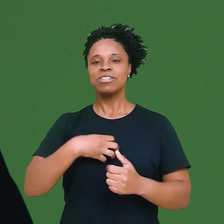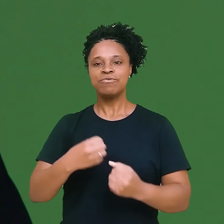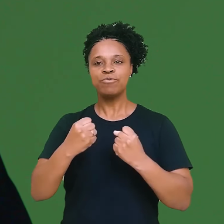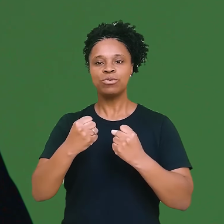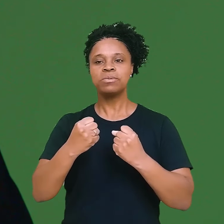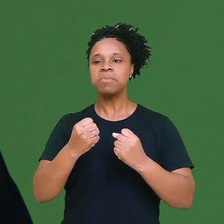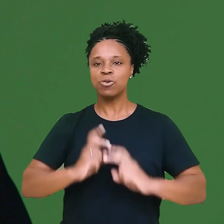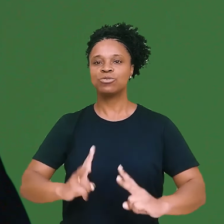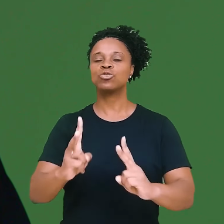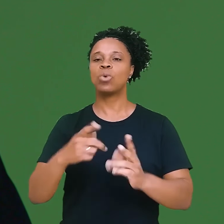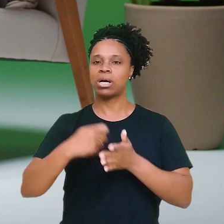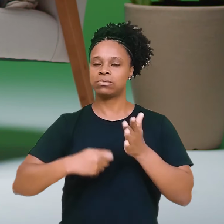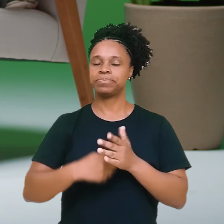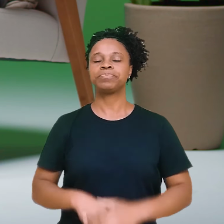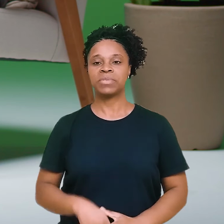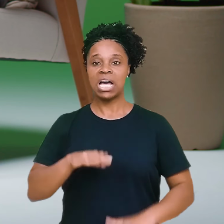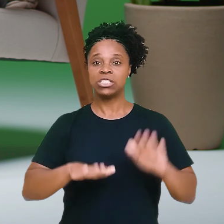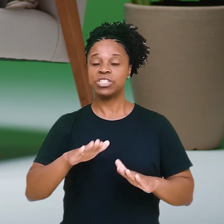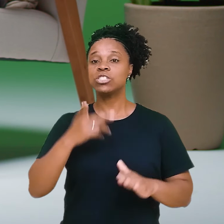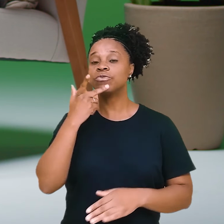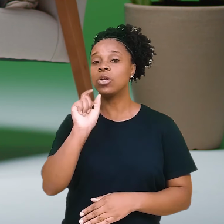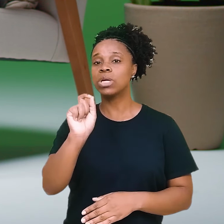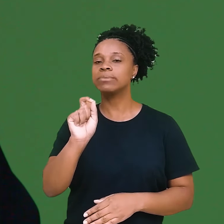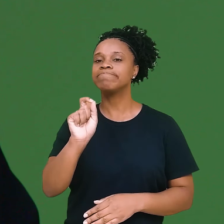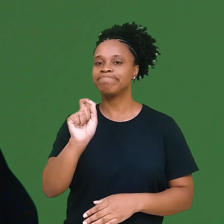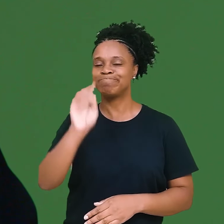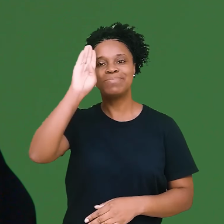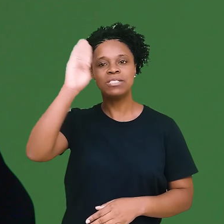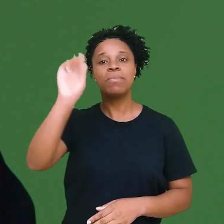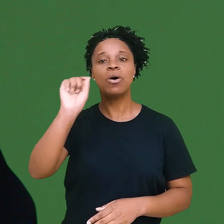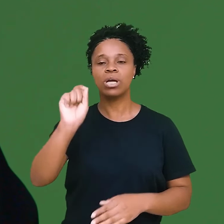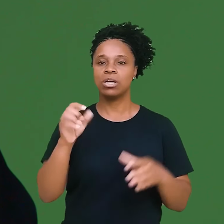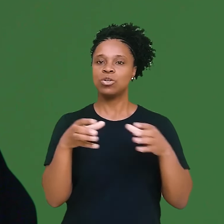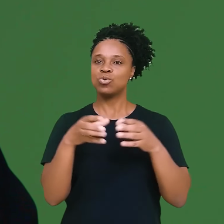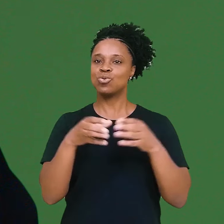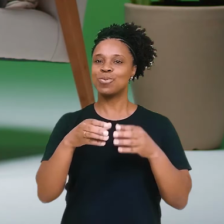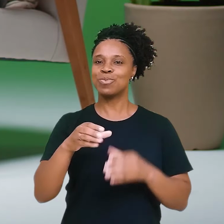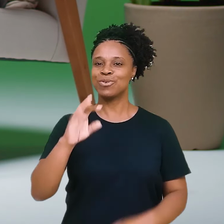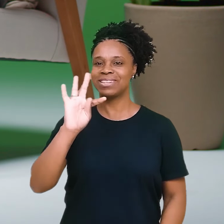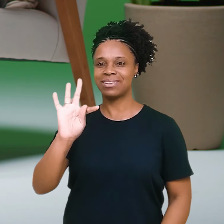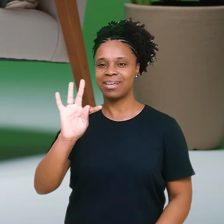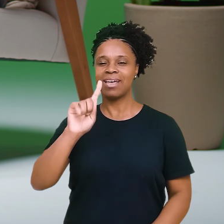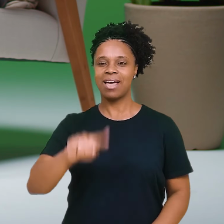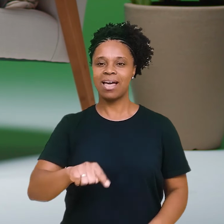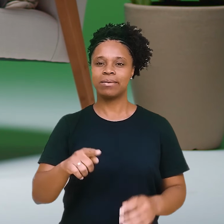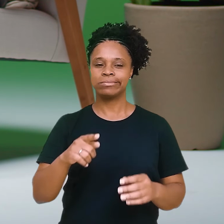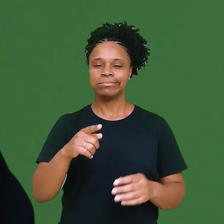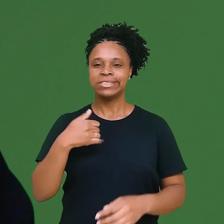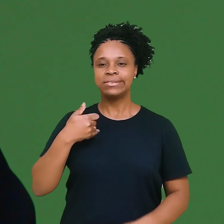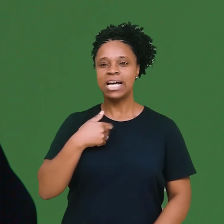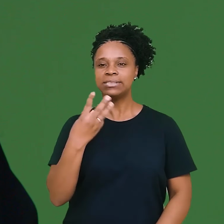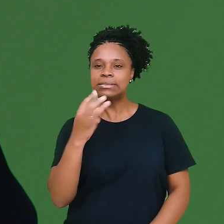muita força para continuar a luta. Principalmente quando a gente fala do grupo T, né? Da expectativa de vida do grupo T, que é 30 e poucos